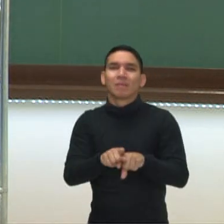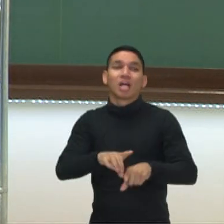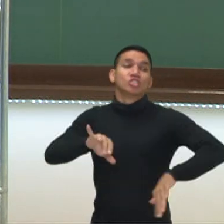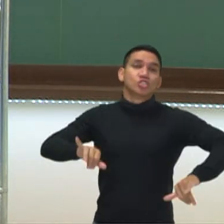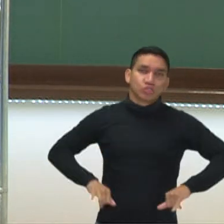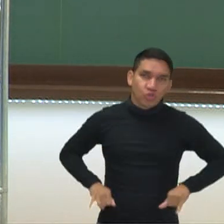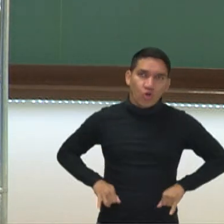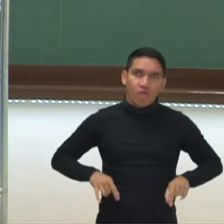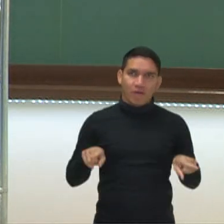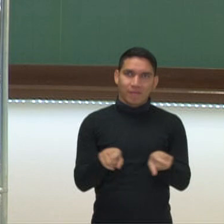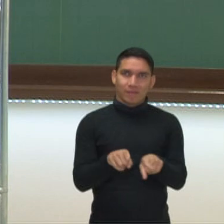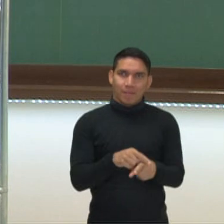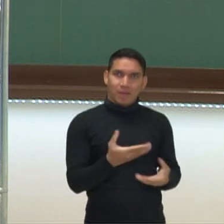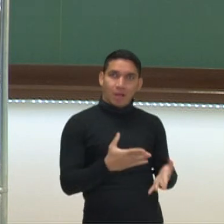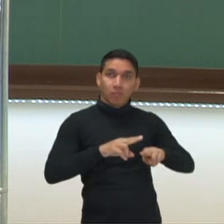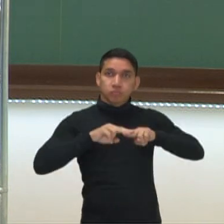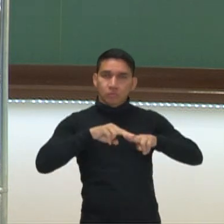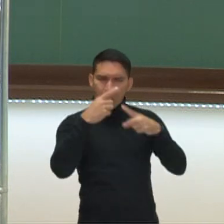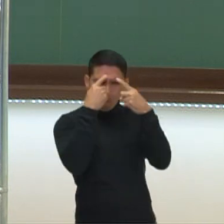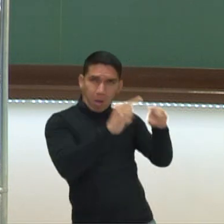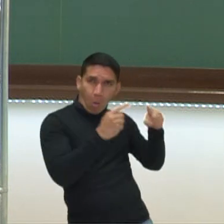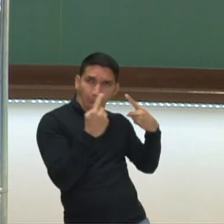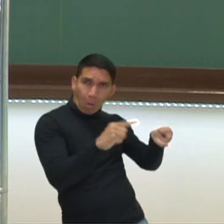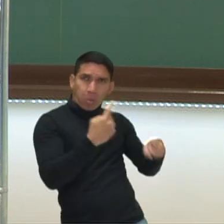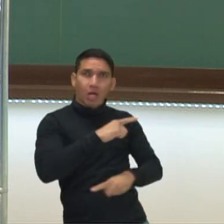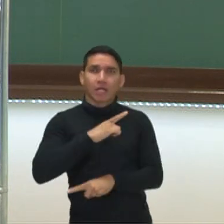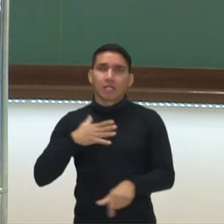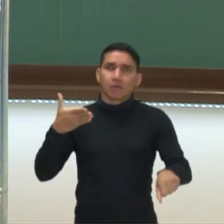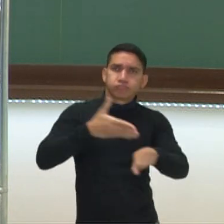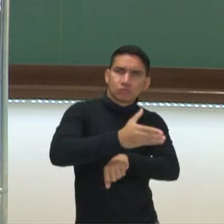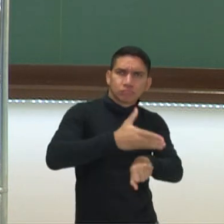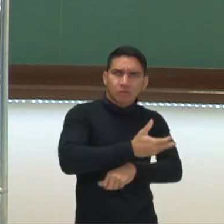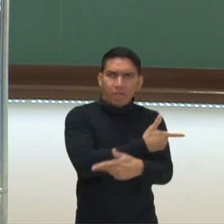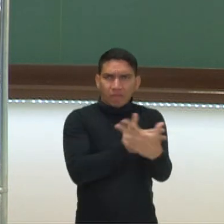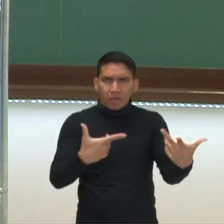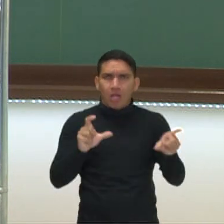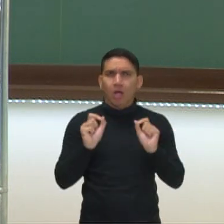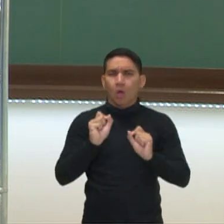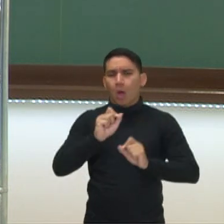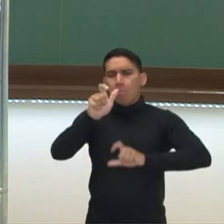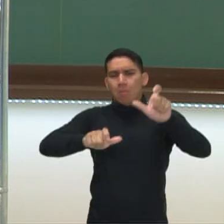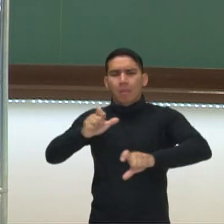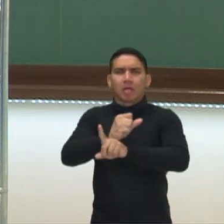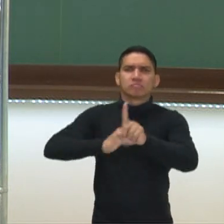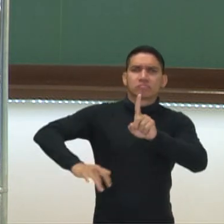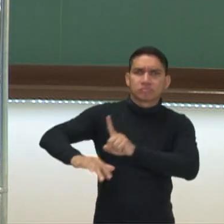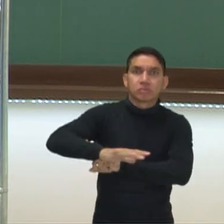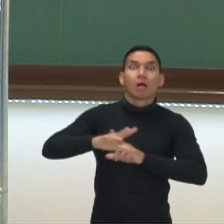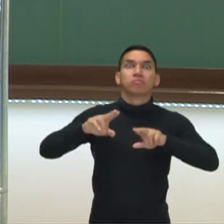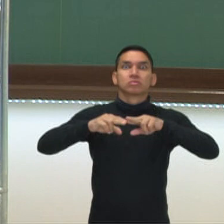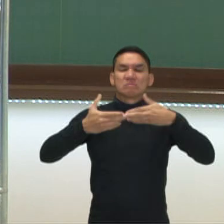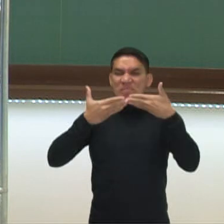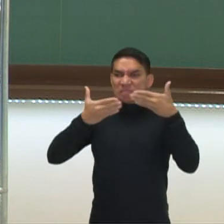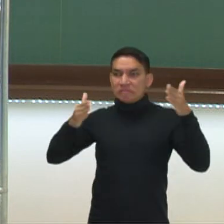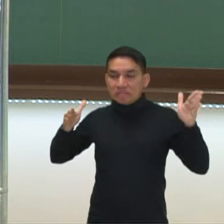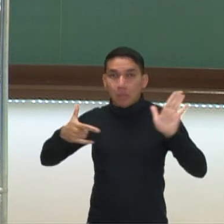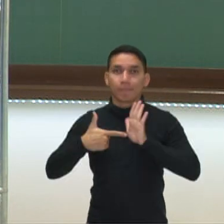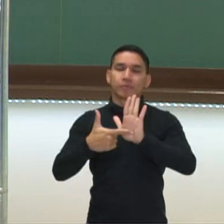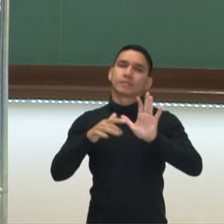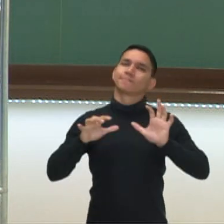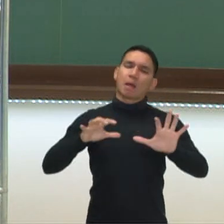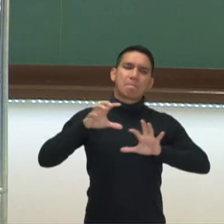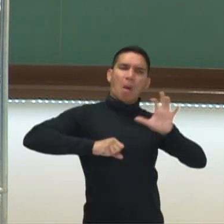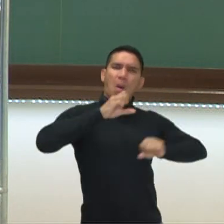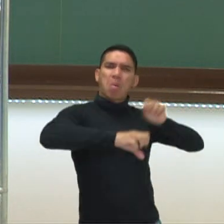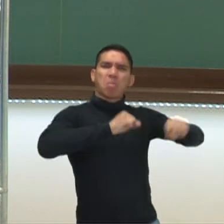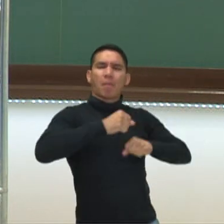com ataques feitos às cidades que tinham como alvo a população civil, a Segunda Guerra Mundial escancarou isso muito